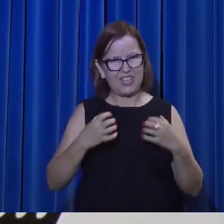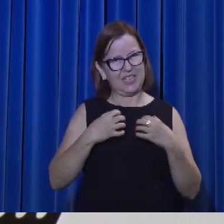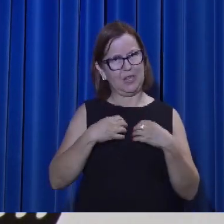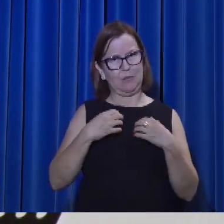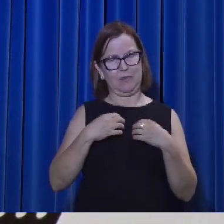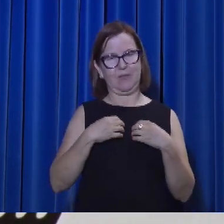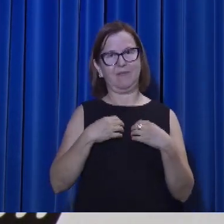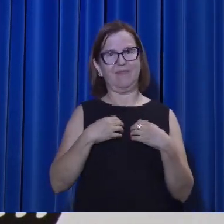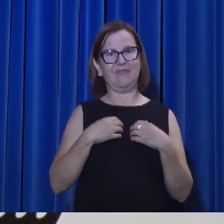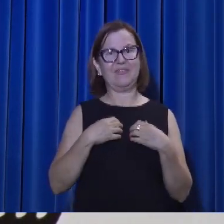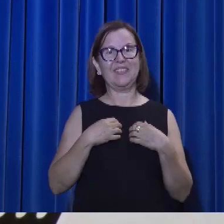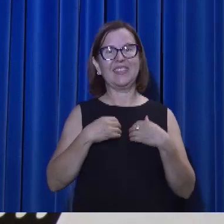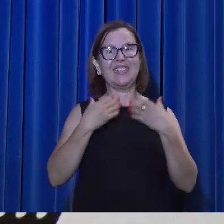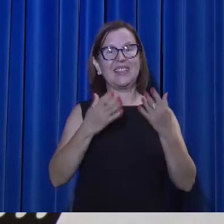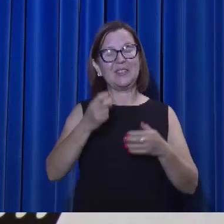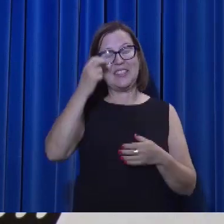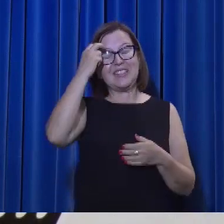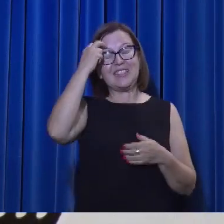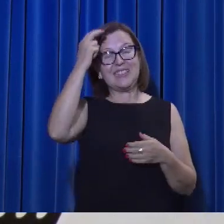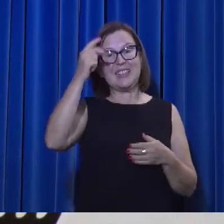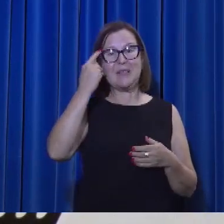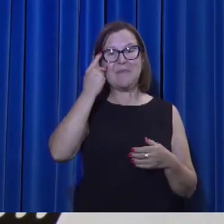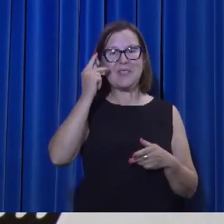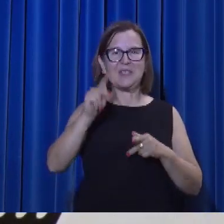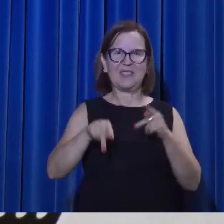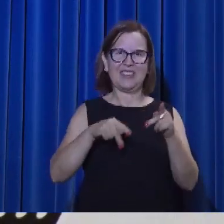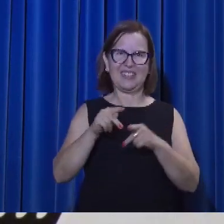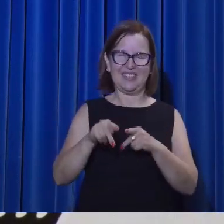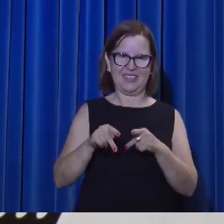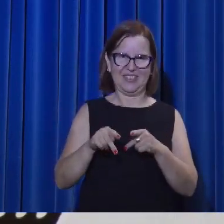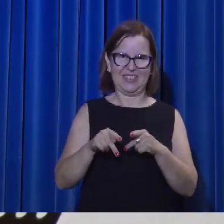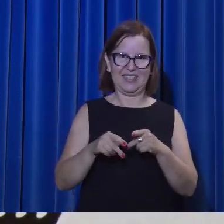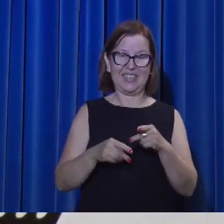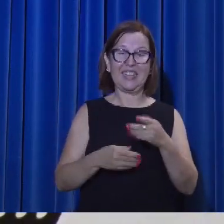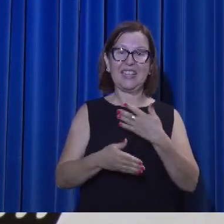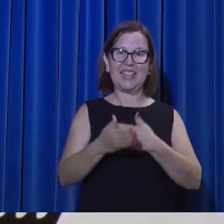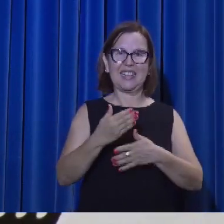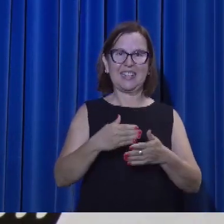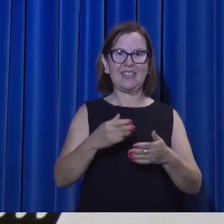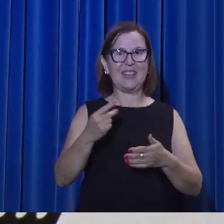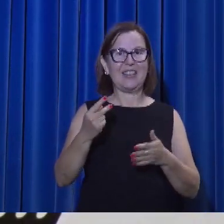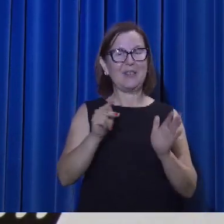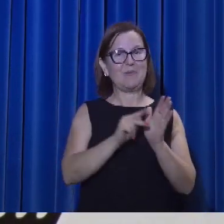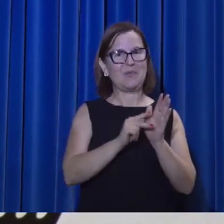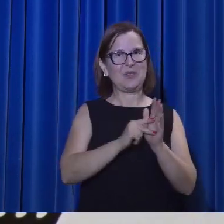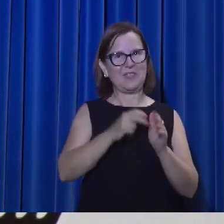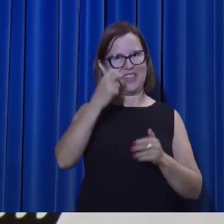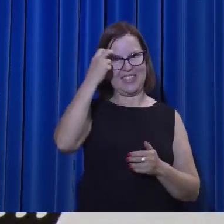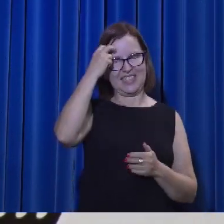Ele deu a inteligência aos homens para que os homens, com a sua inteligência,